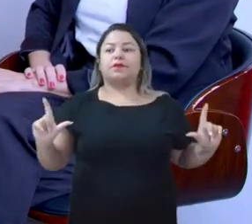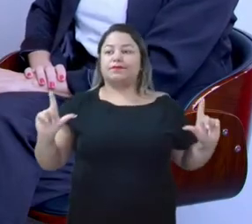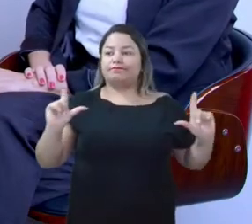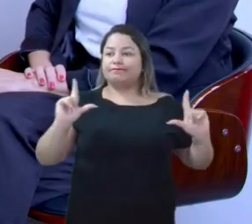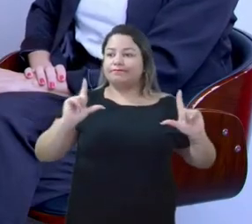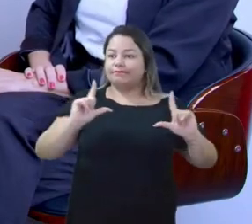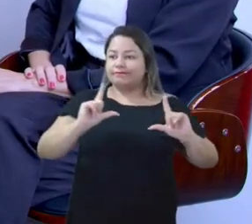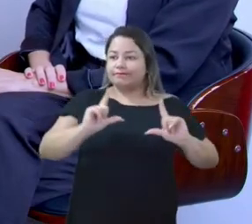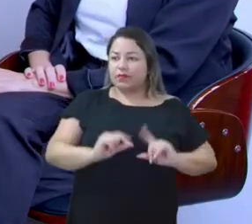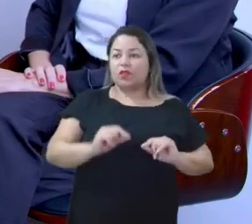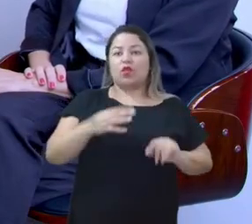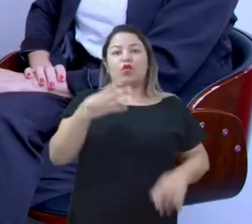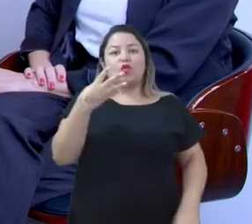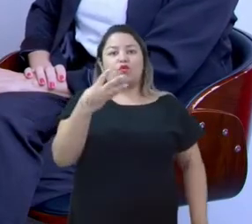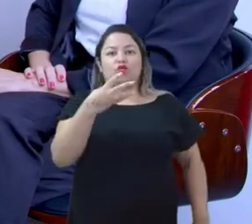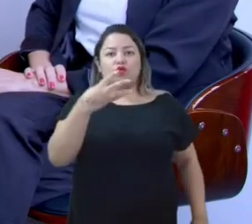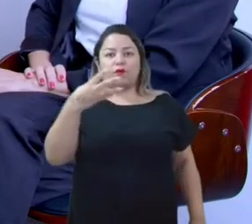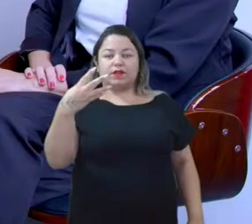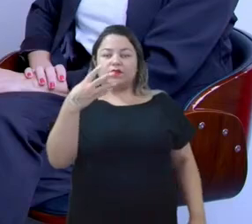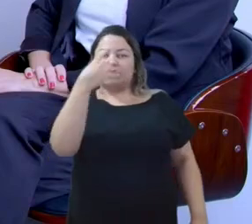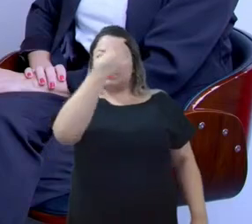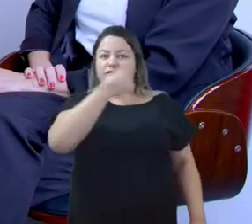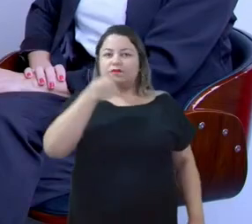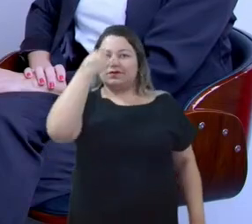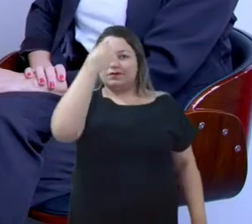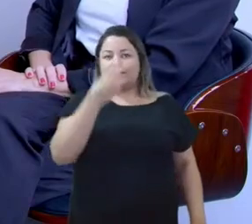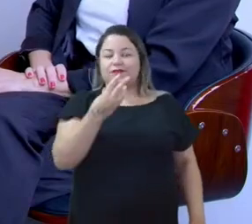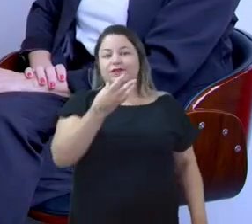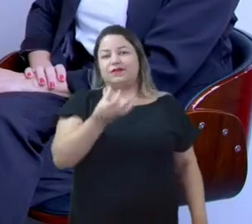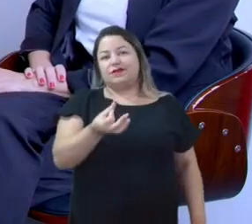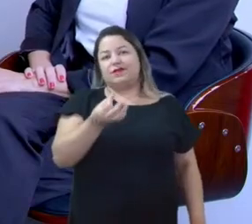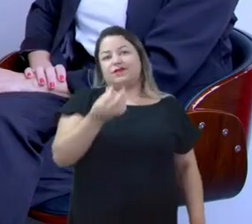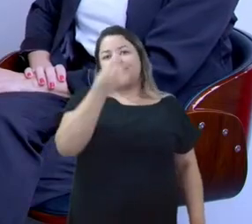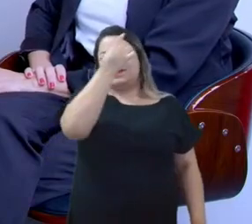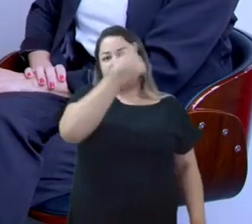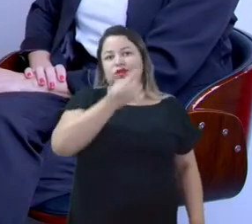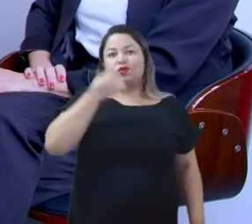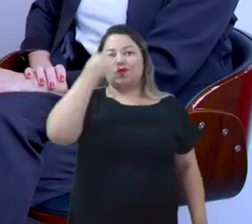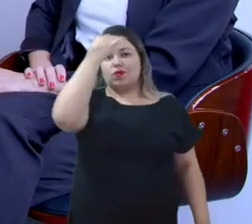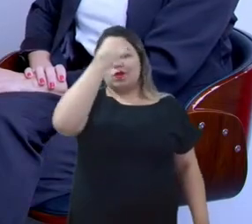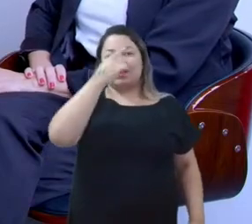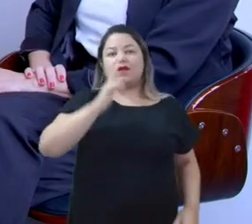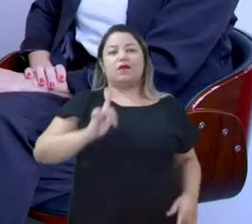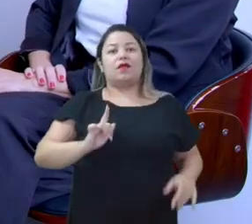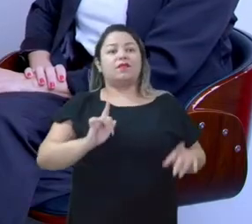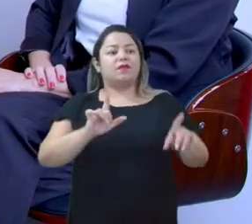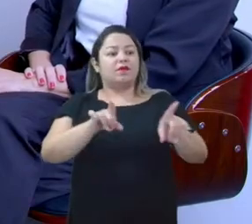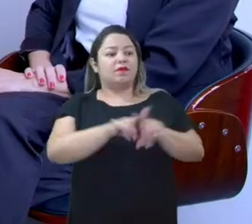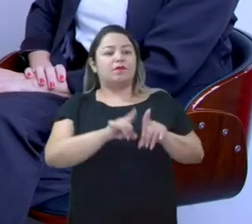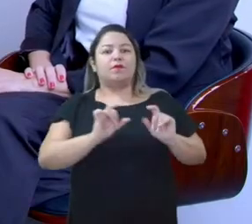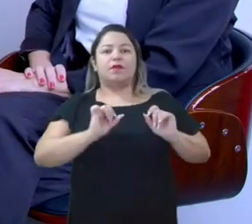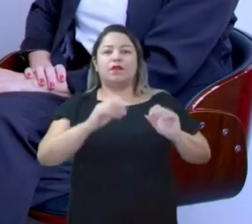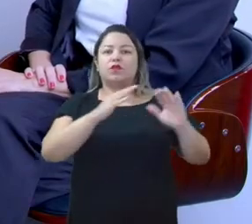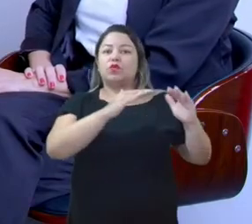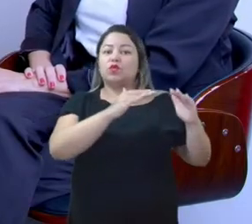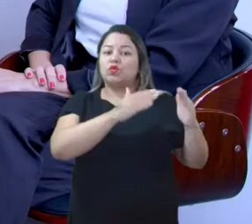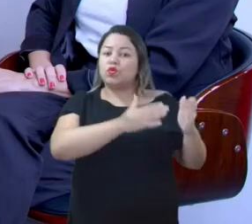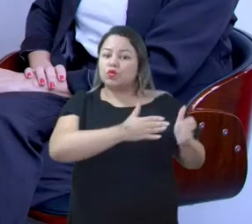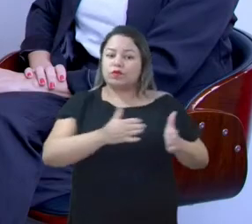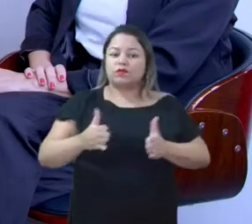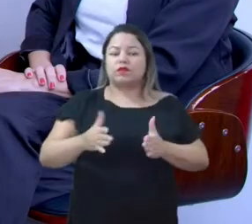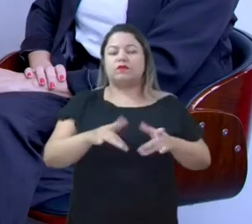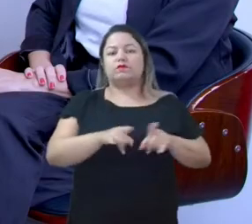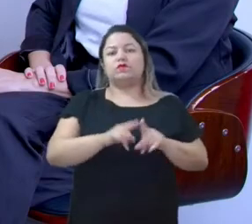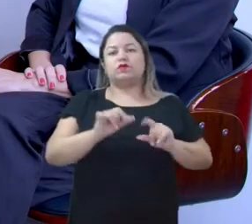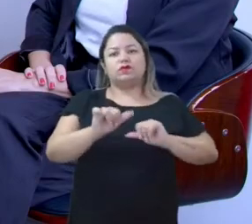redução de 44 horas para 36 horas, num processo de transição. Naquele